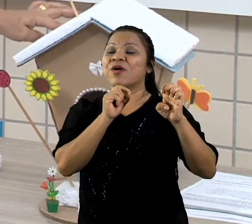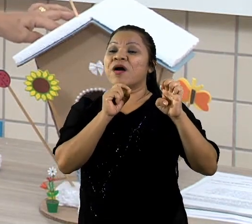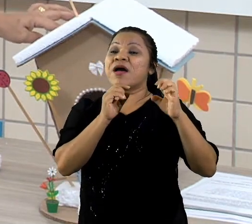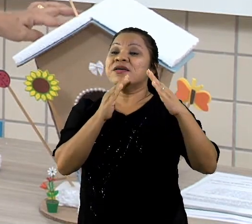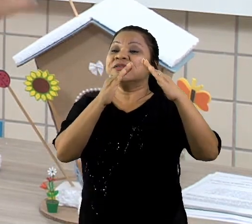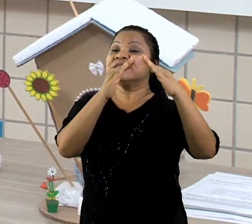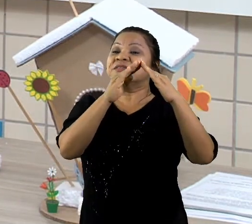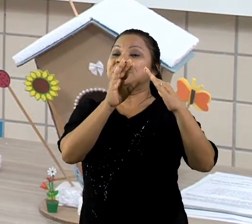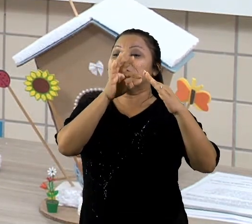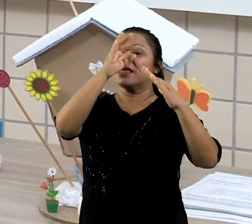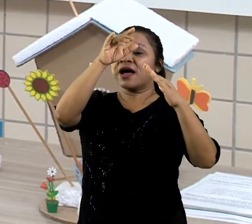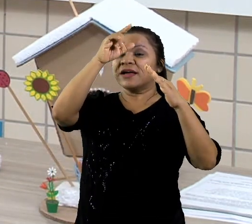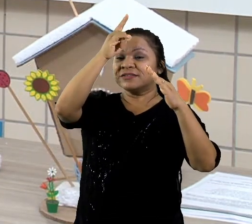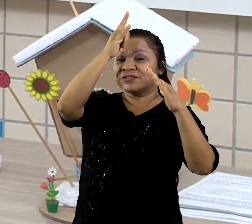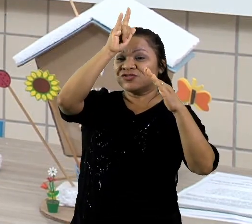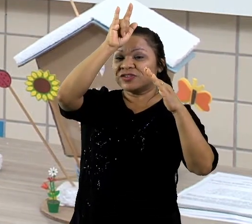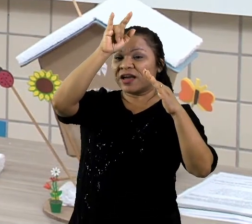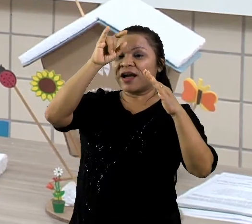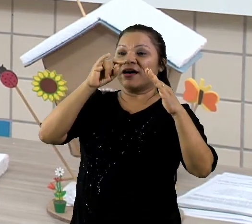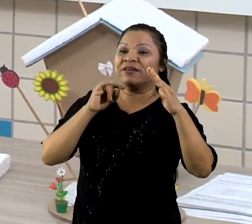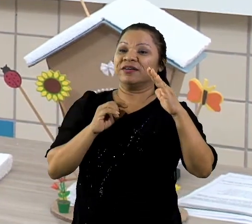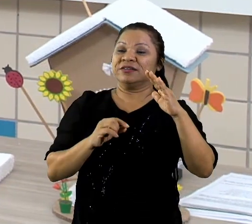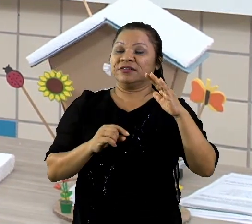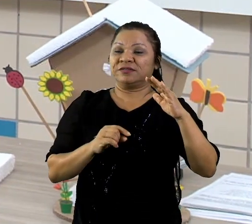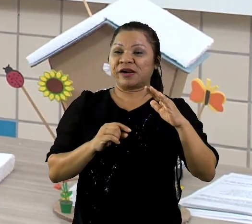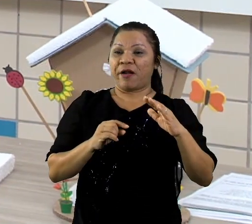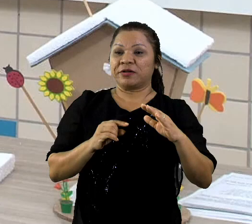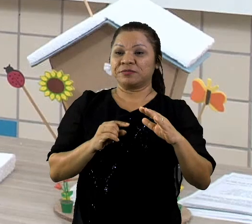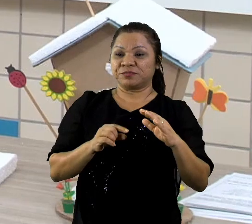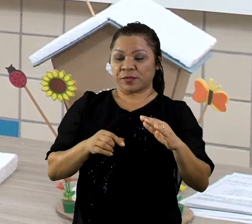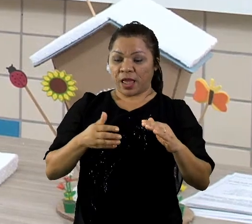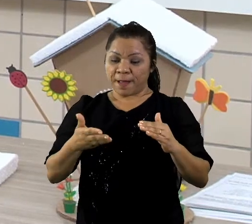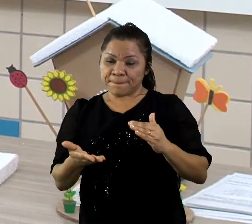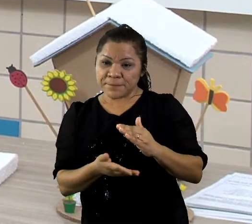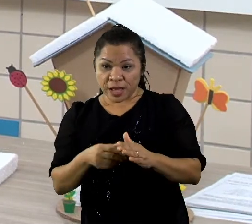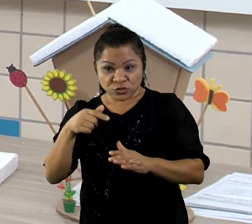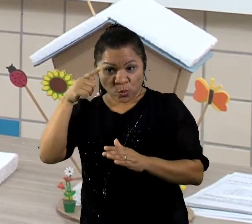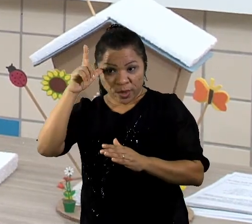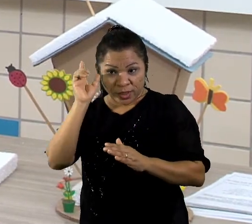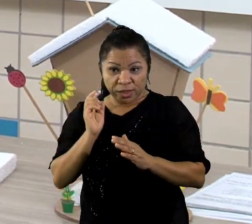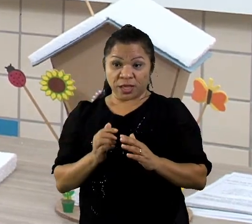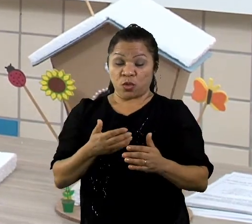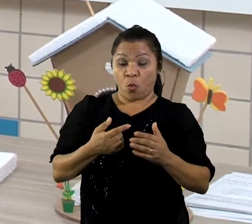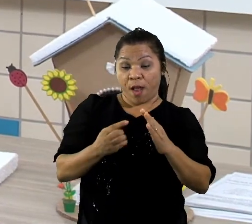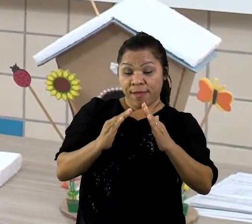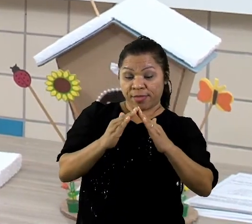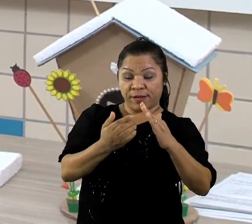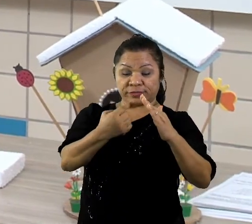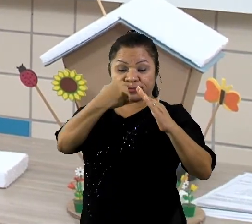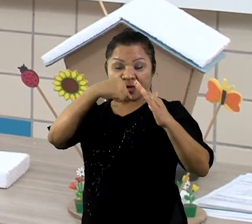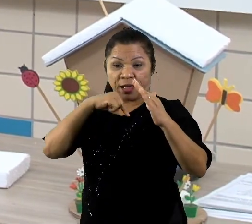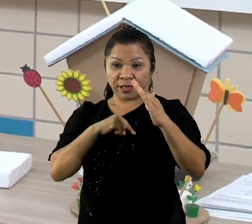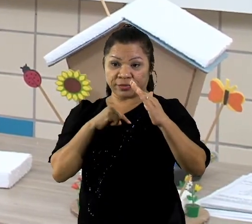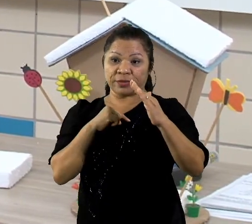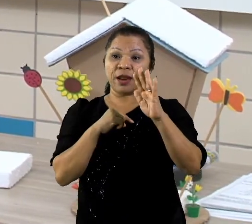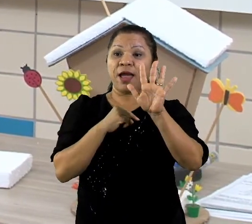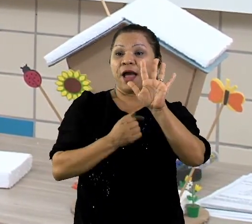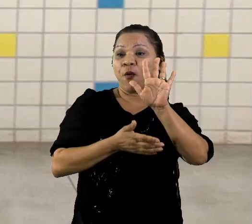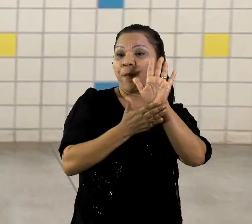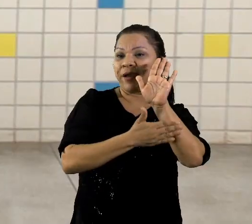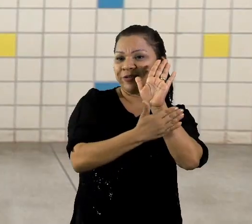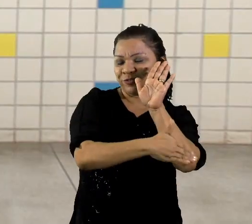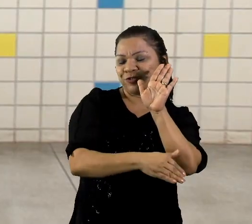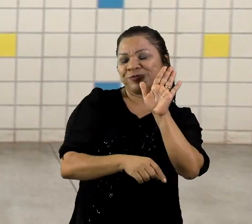E atrás, a plantação de abacaxi. Gostou, corujinha? E vocês, crianças, gostaram do nosso